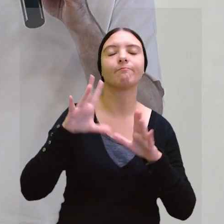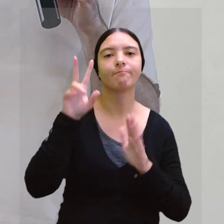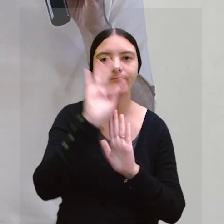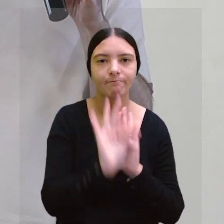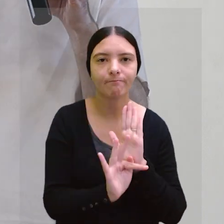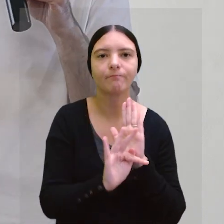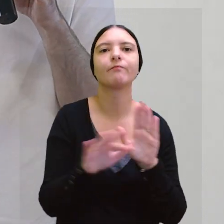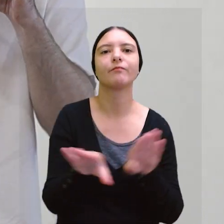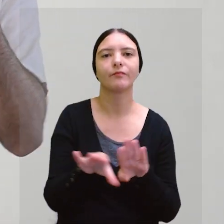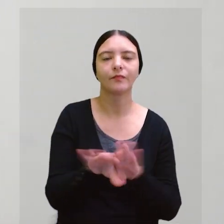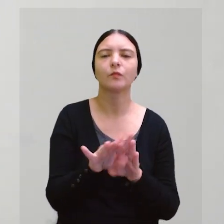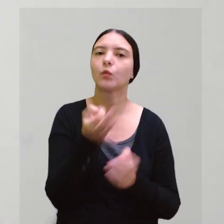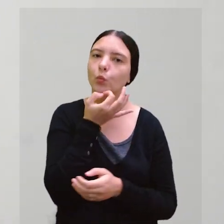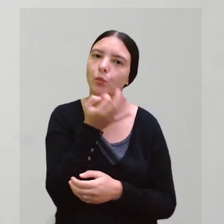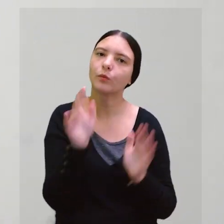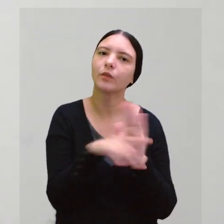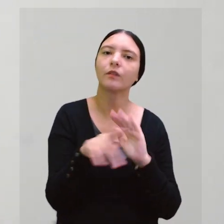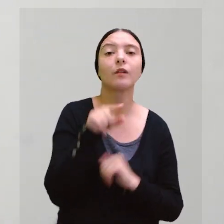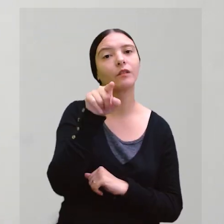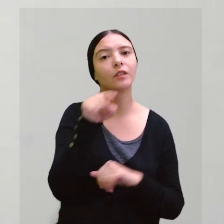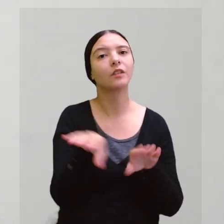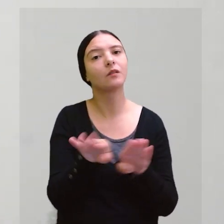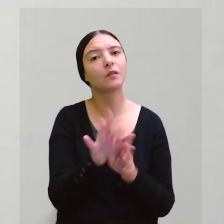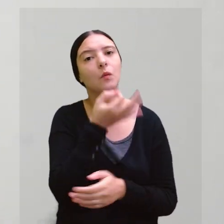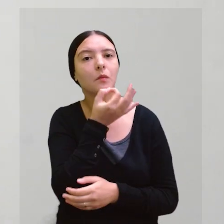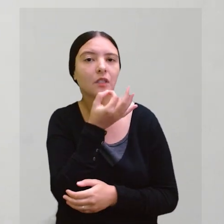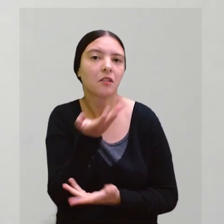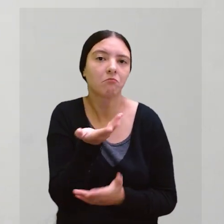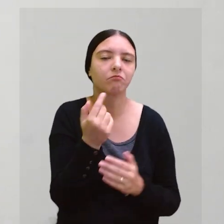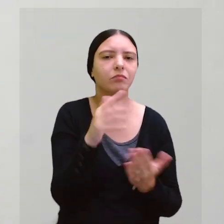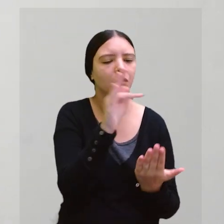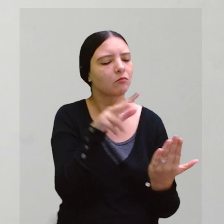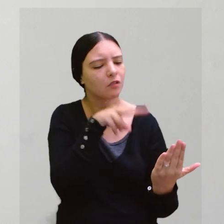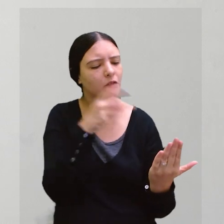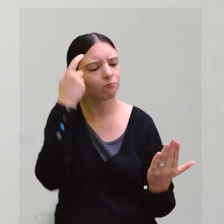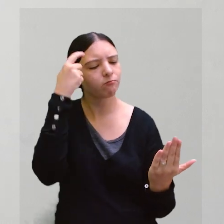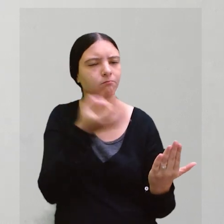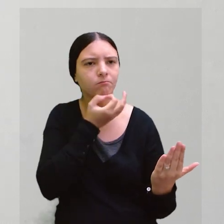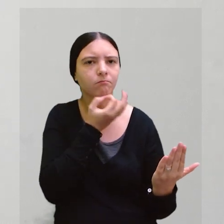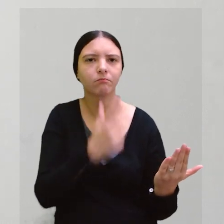dar liberdade para o texto ter sua opinião e para que você também tenha opinião sobre aquilo que é dito ali, né?